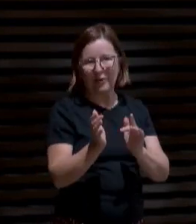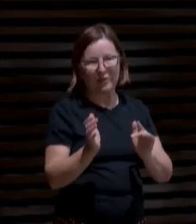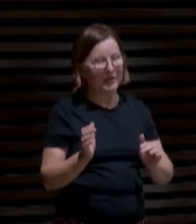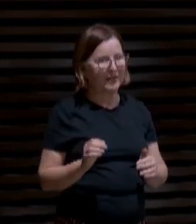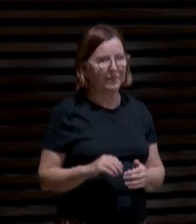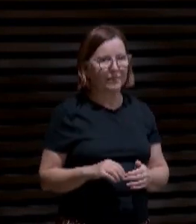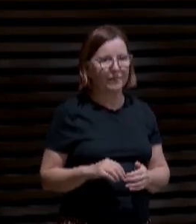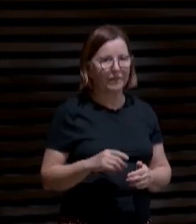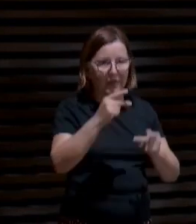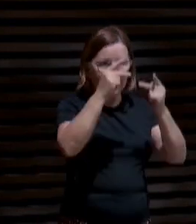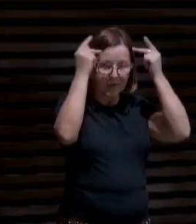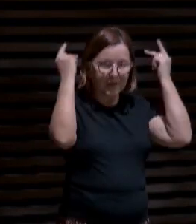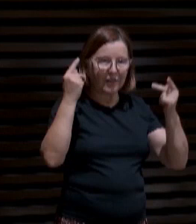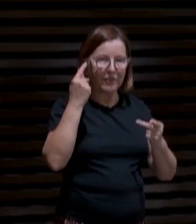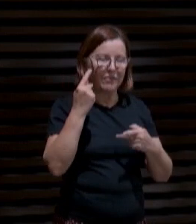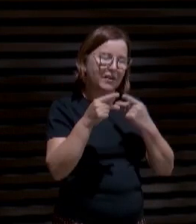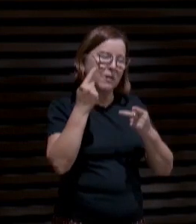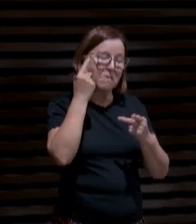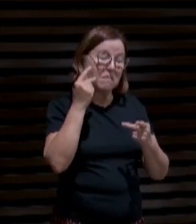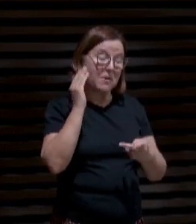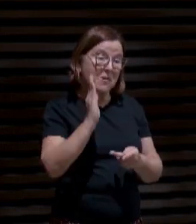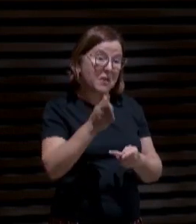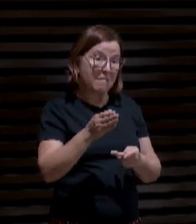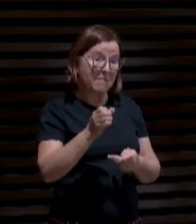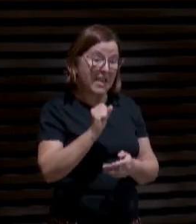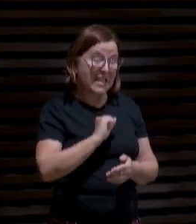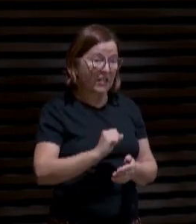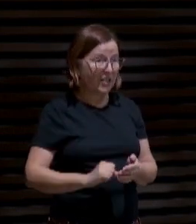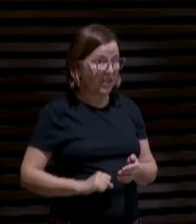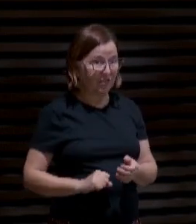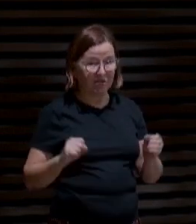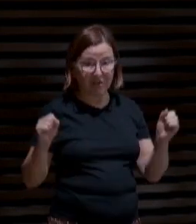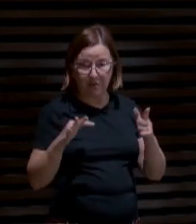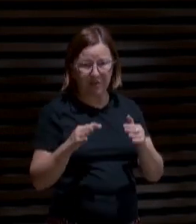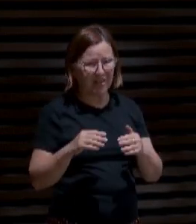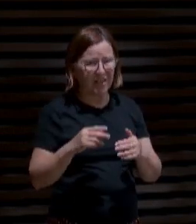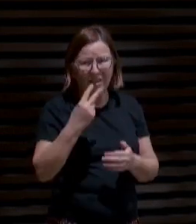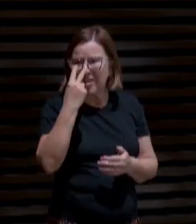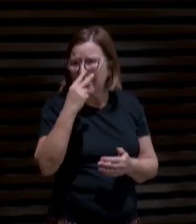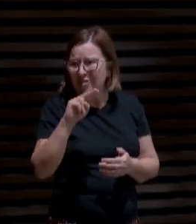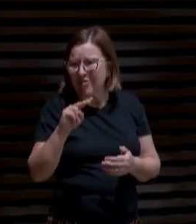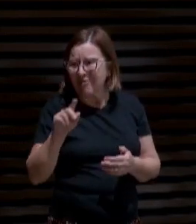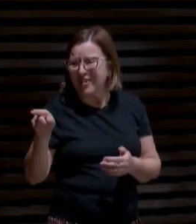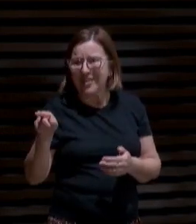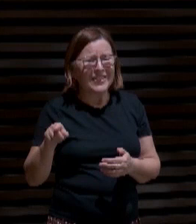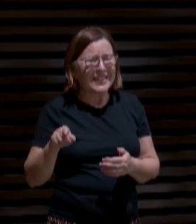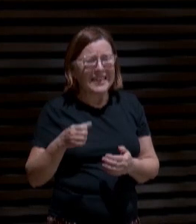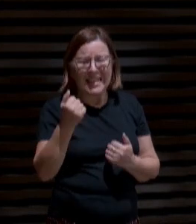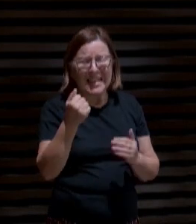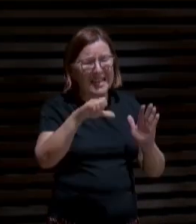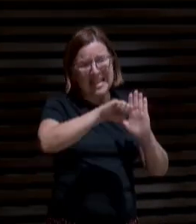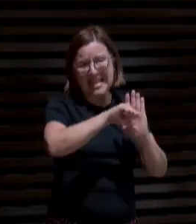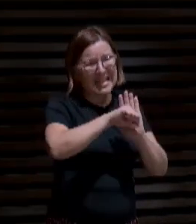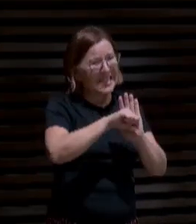Pilatos aos principais sacerdotes e às multidões: não vejo neste homem crime algum.